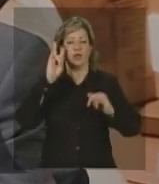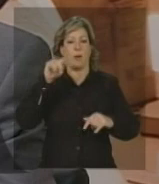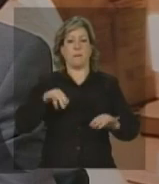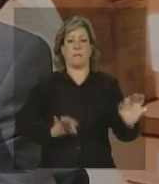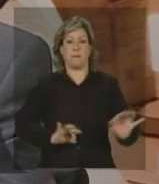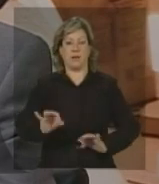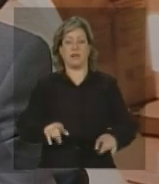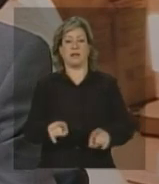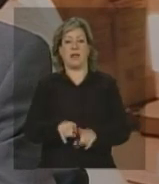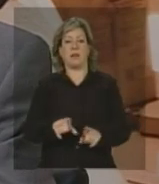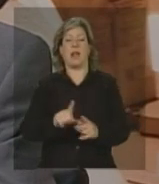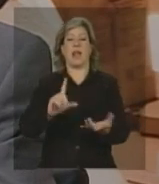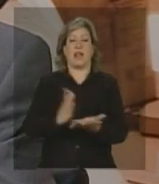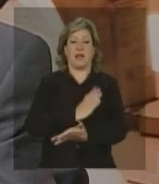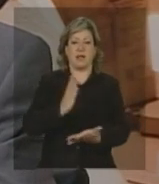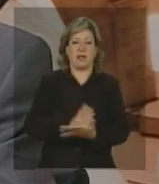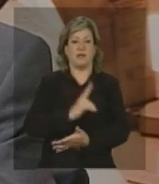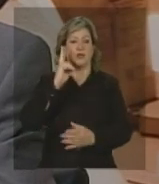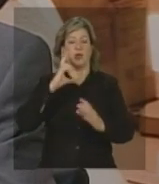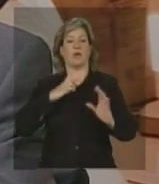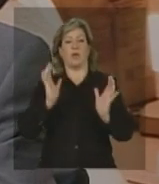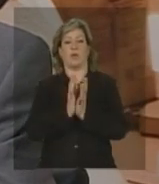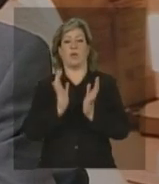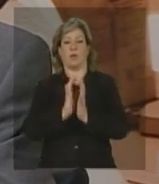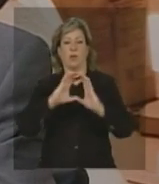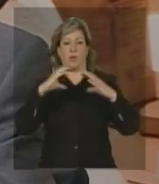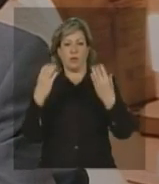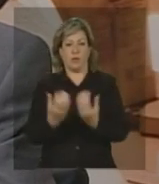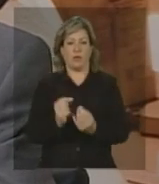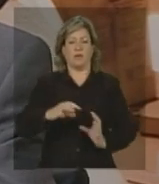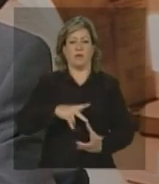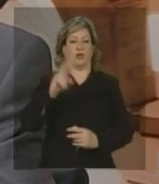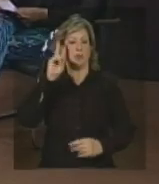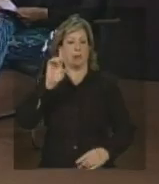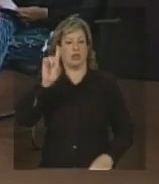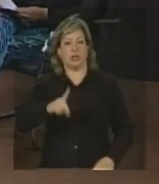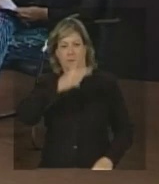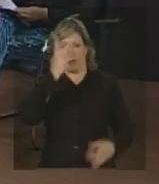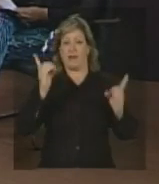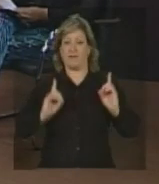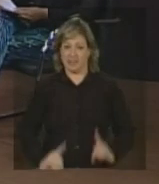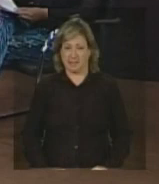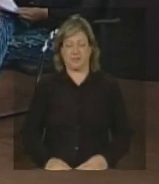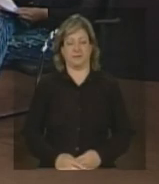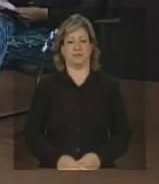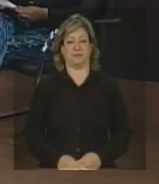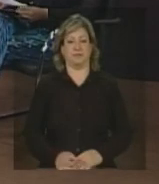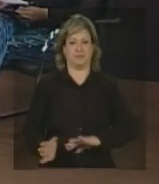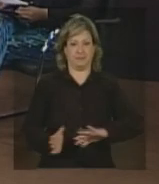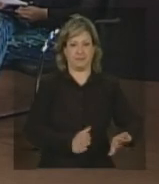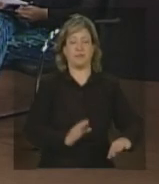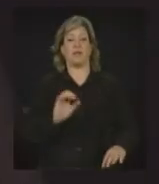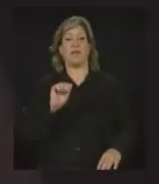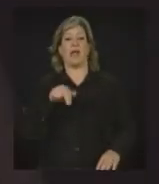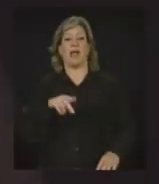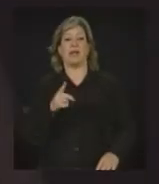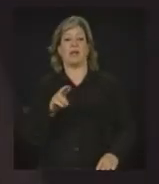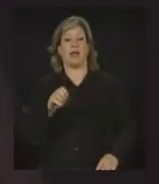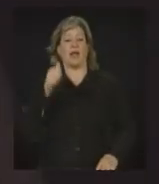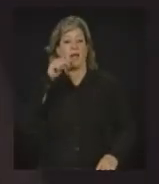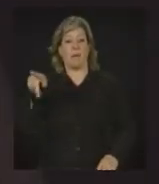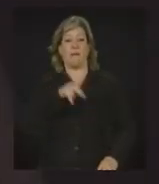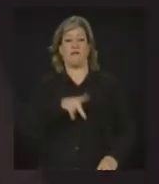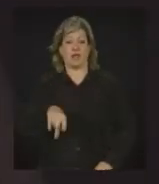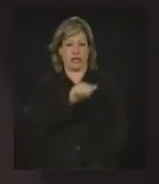como a Convenção Internacional sobre os Direitos das Pessoas com Deficiência. A Andréia Nascimento, professora do Rio de